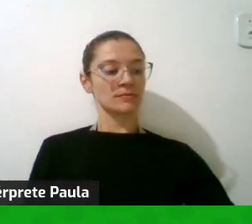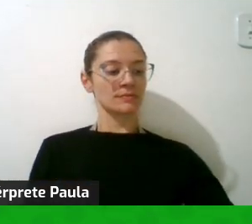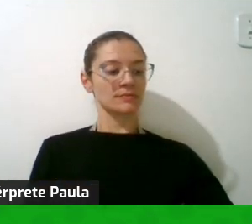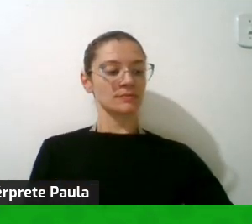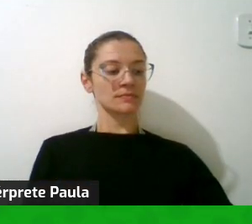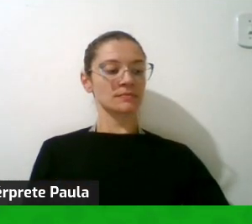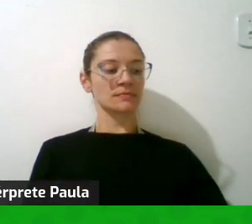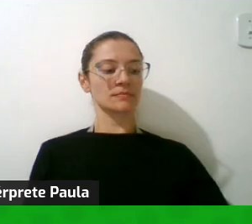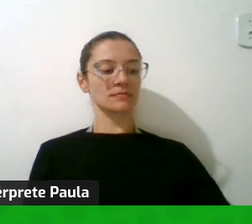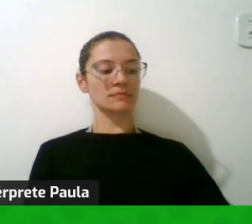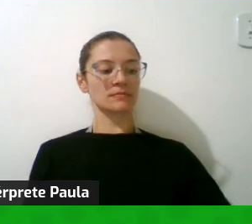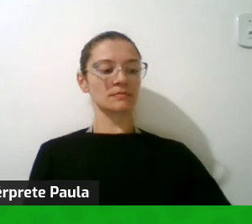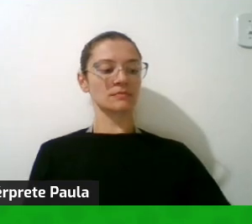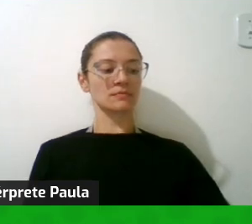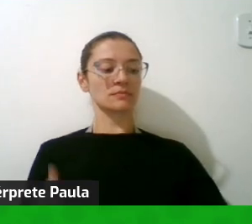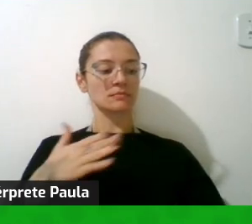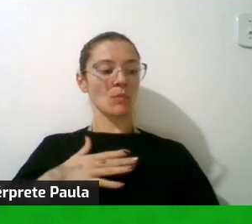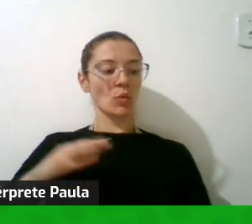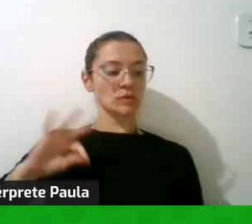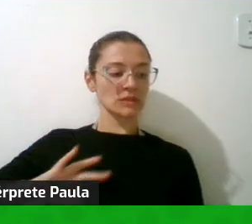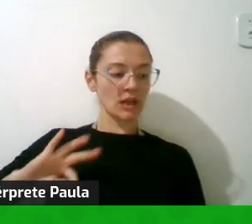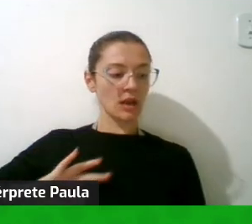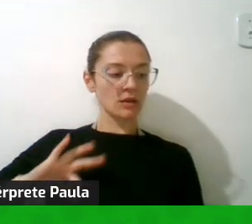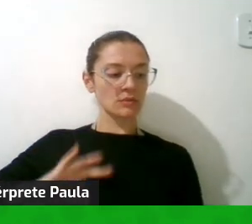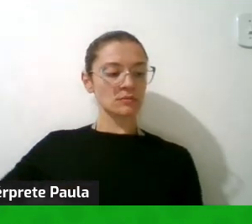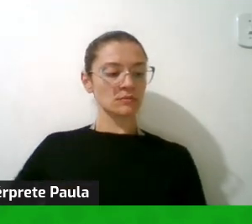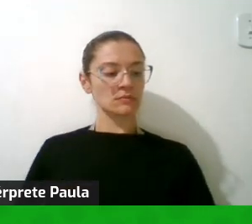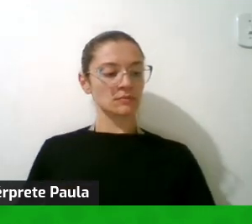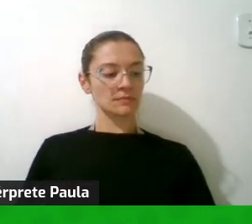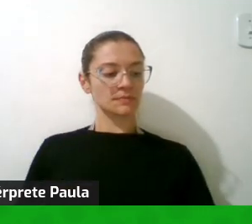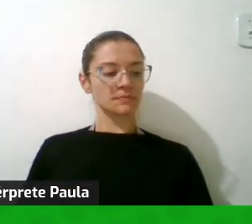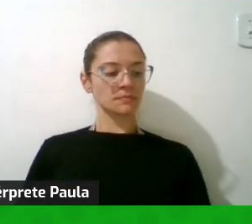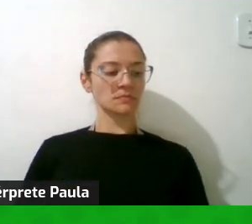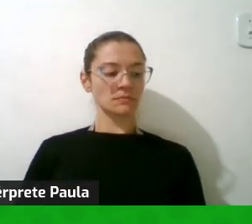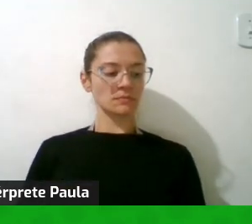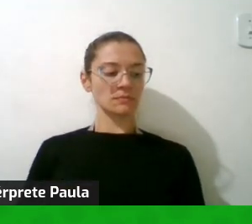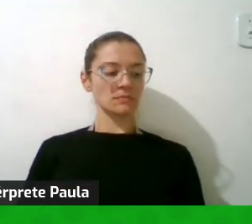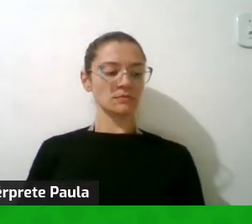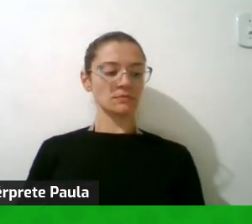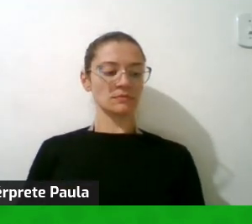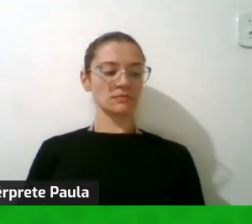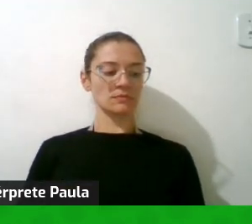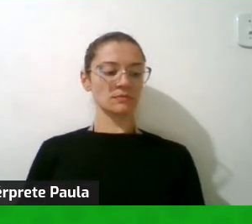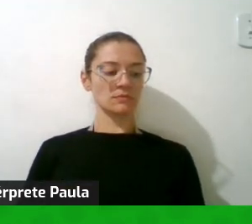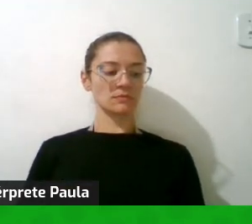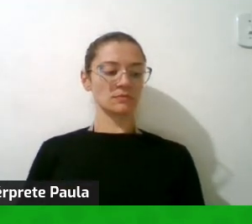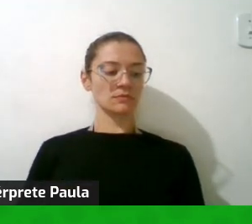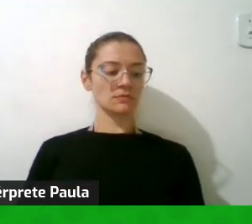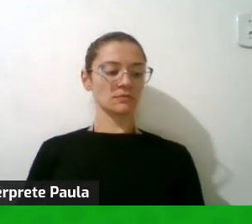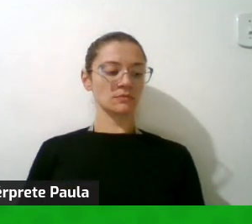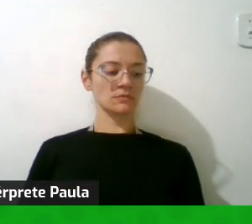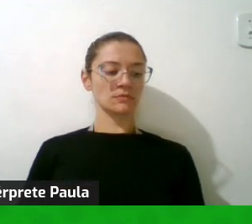meu salário. Aqui, deixa assim, acento mesmo. Salário. Colocar dia